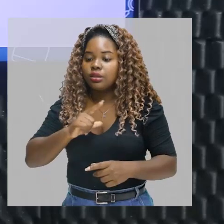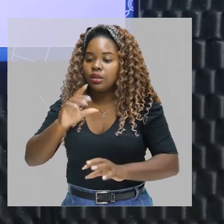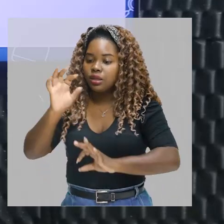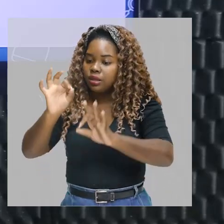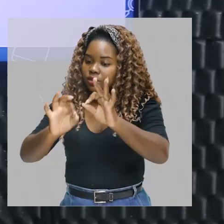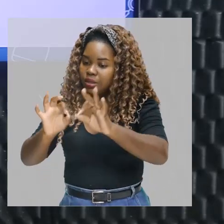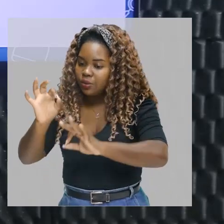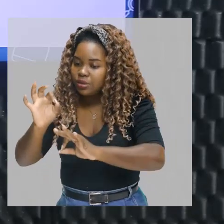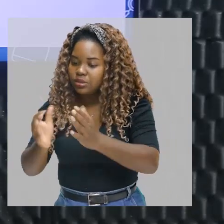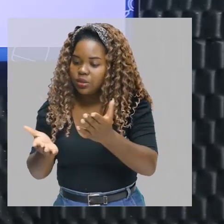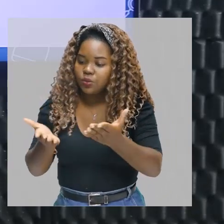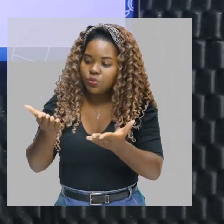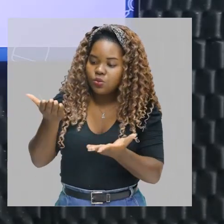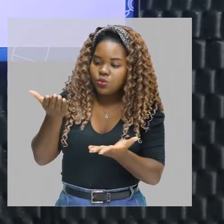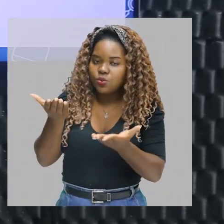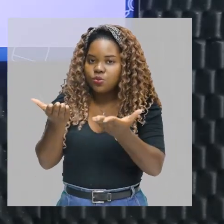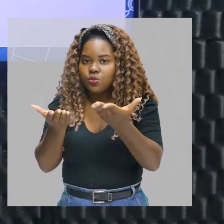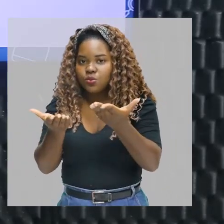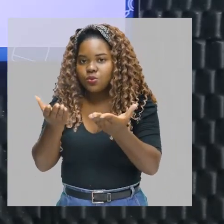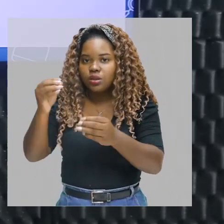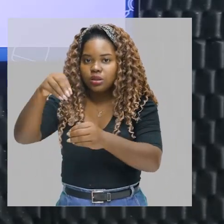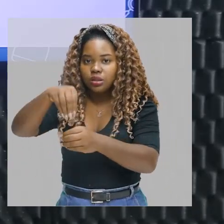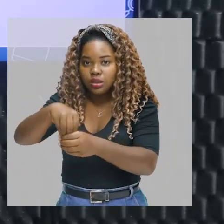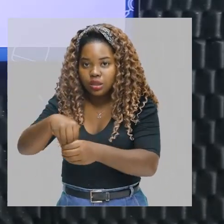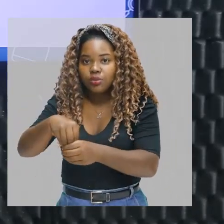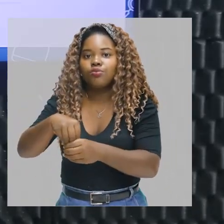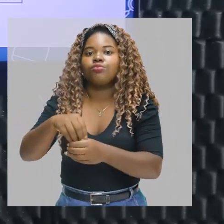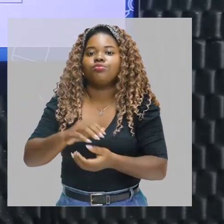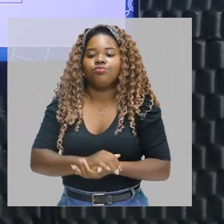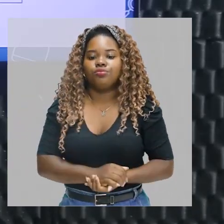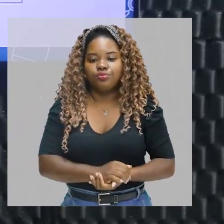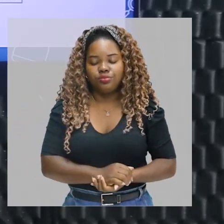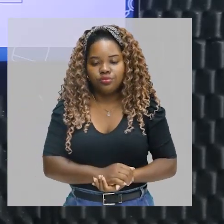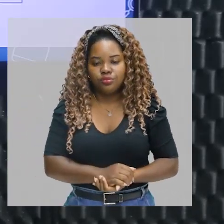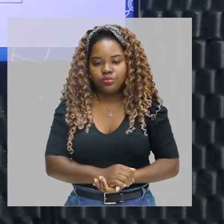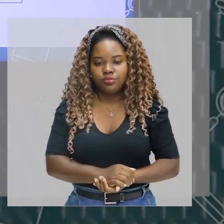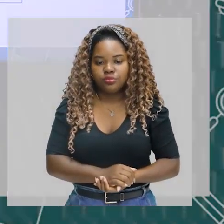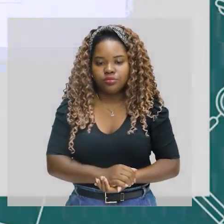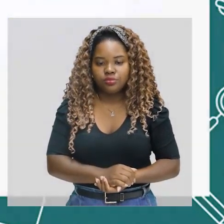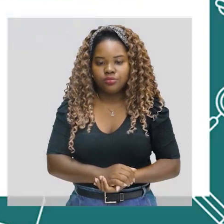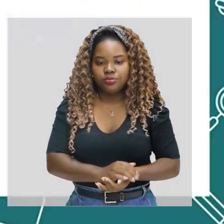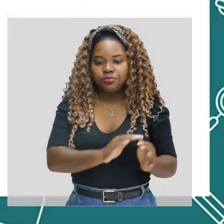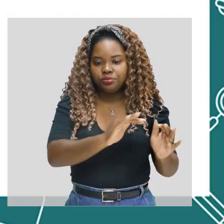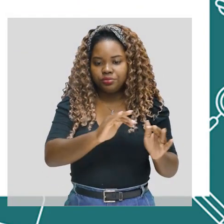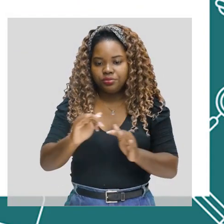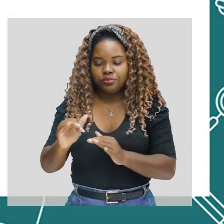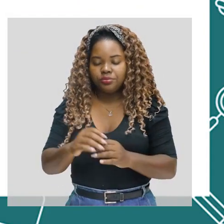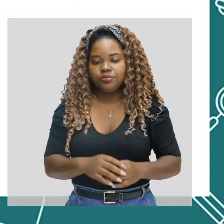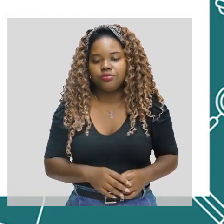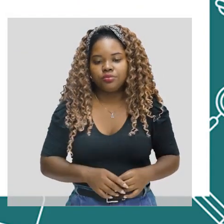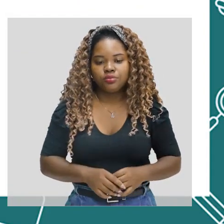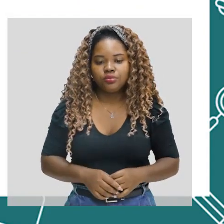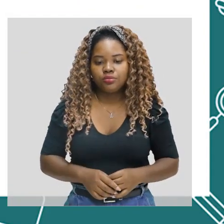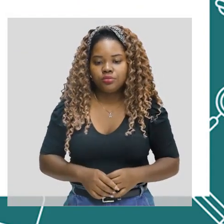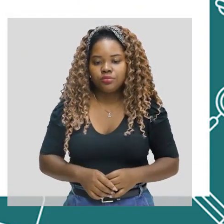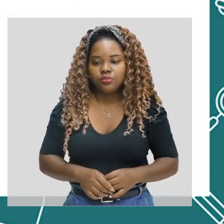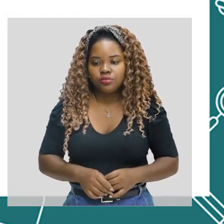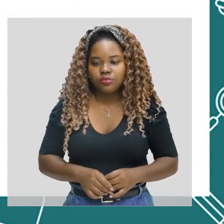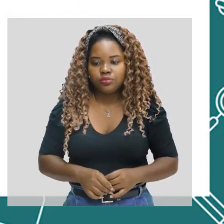está estabelecida aí dentro do universo, ok? Bom, então ainda